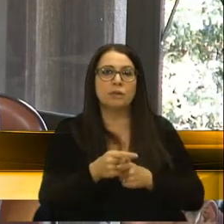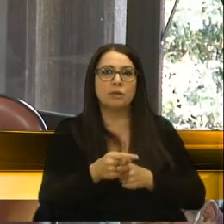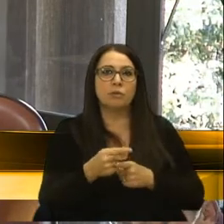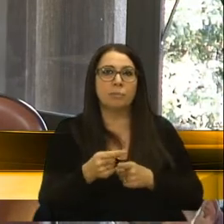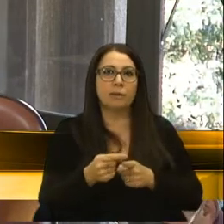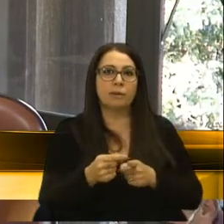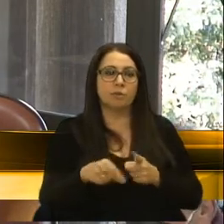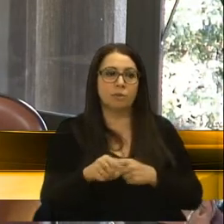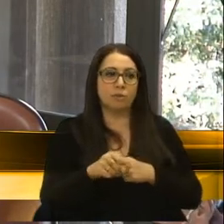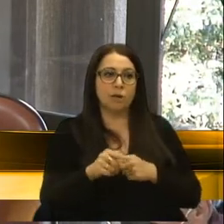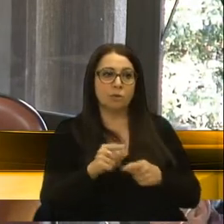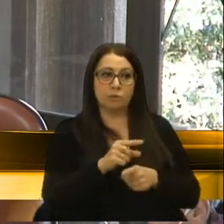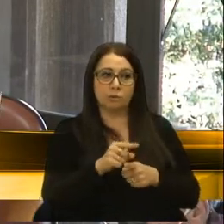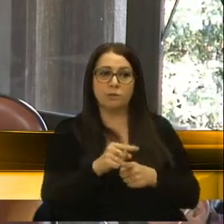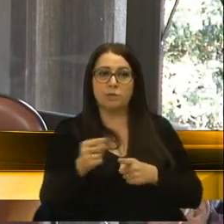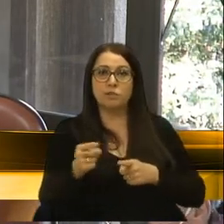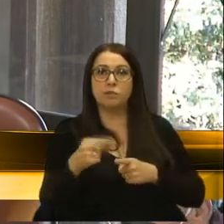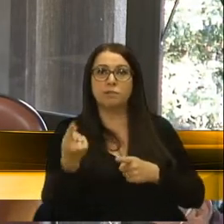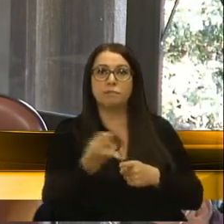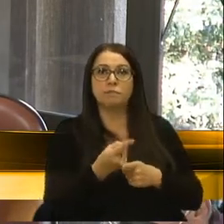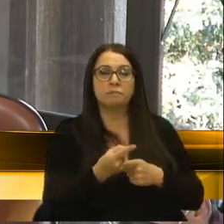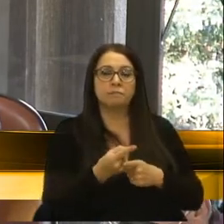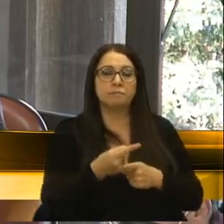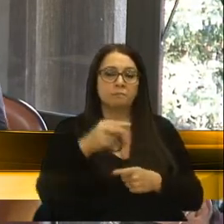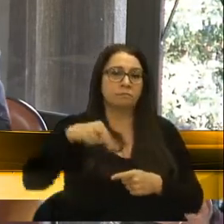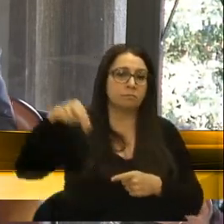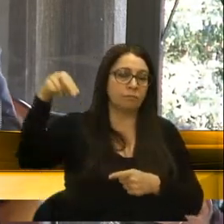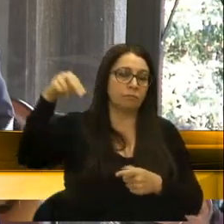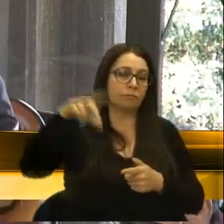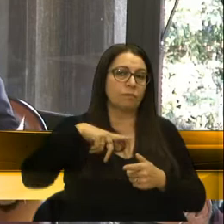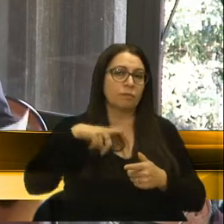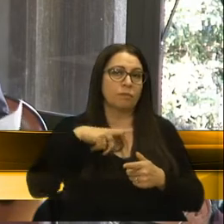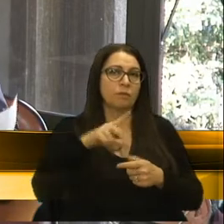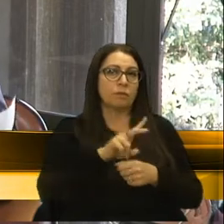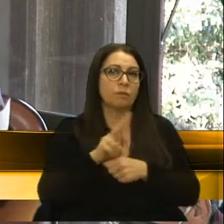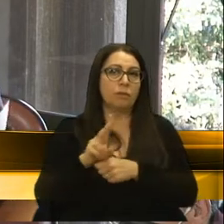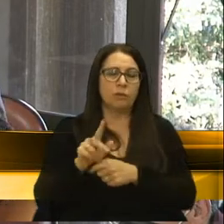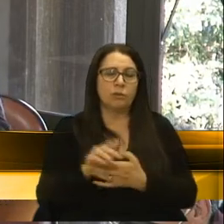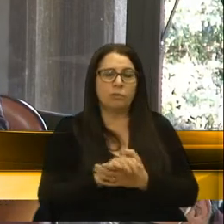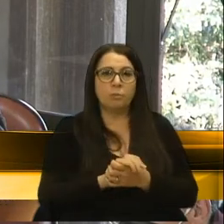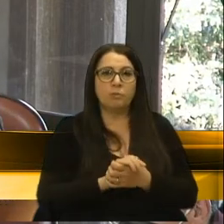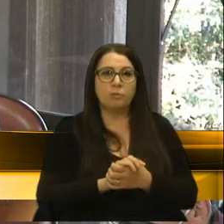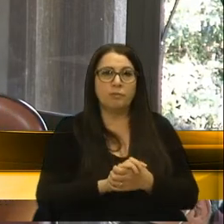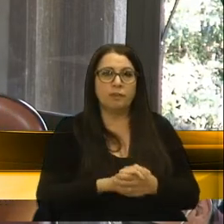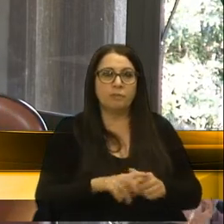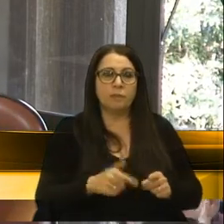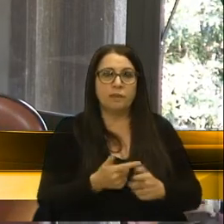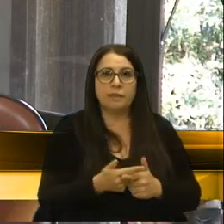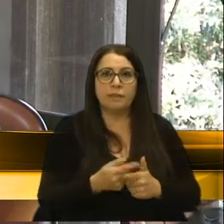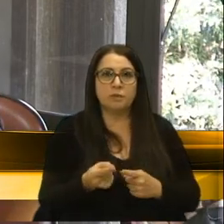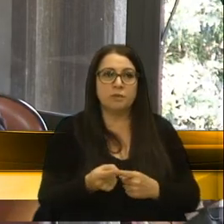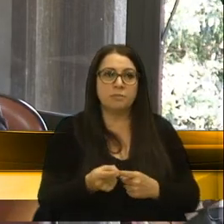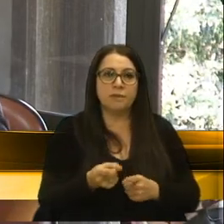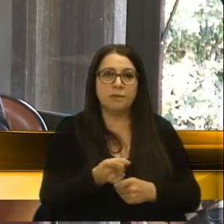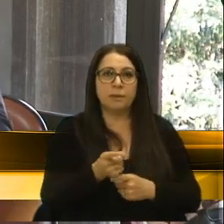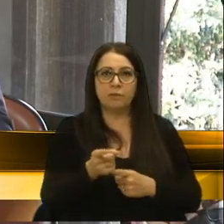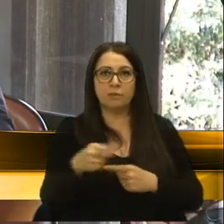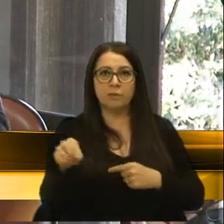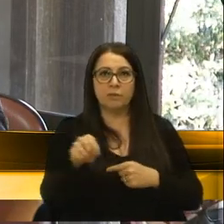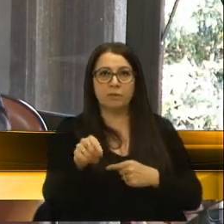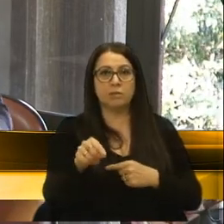presidente? Porque o funcionamento da UPA Zona Norte, o seu gerenciamento, a sua execução das atividades do serviço de